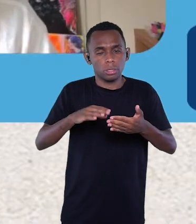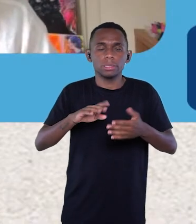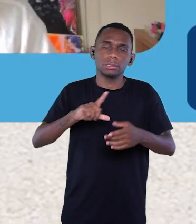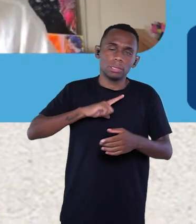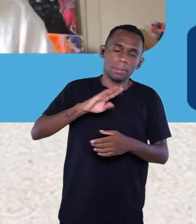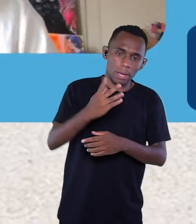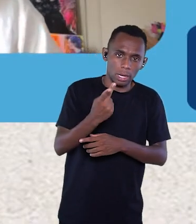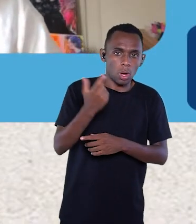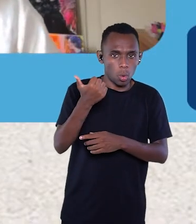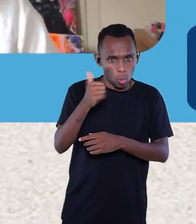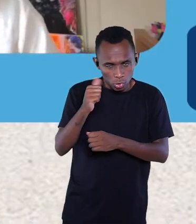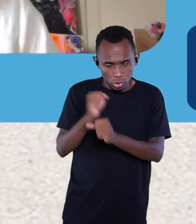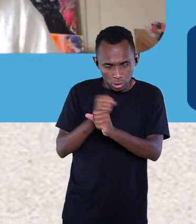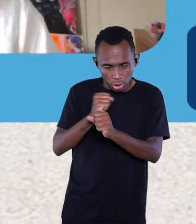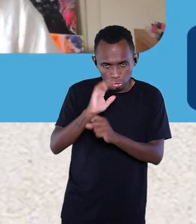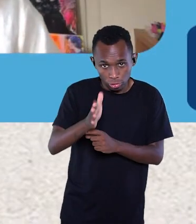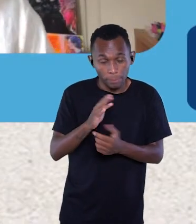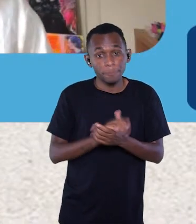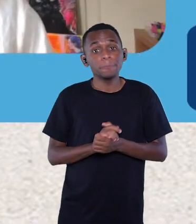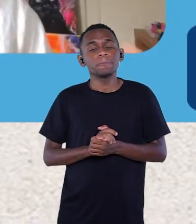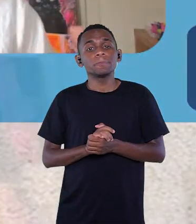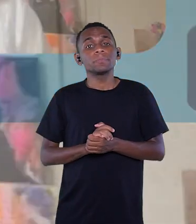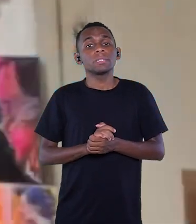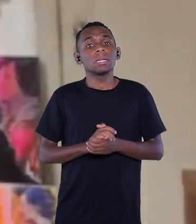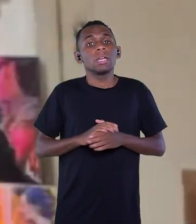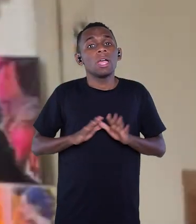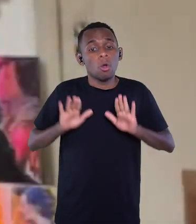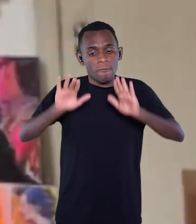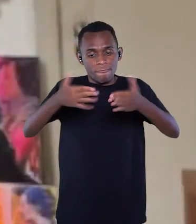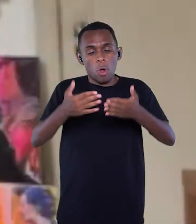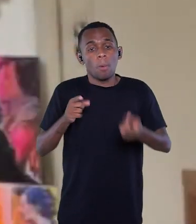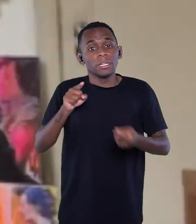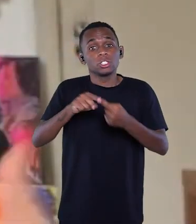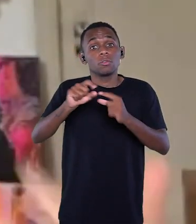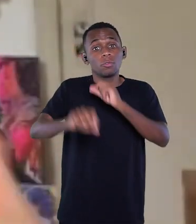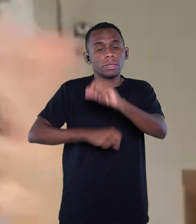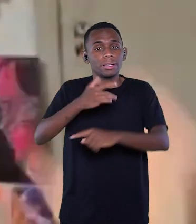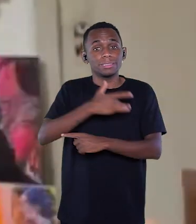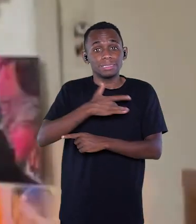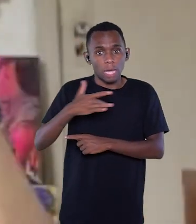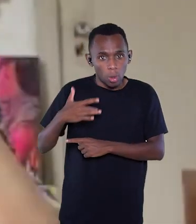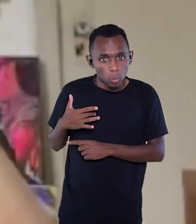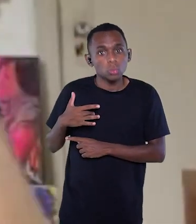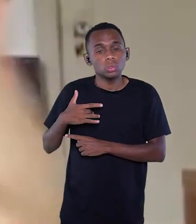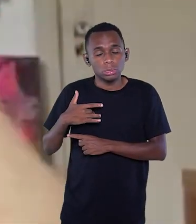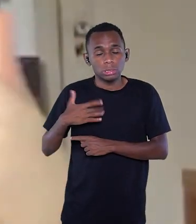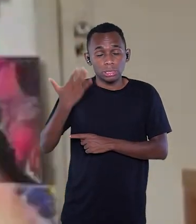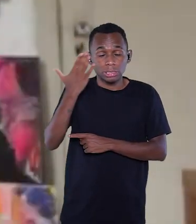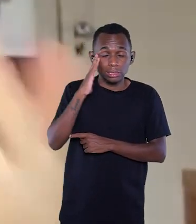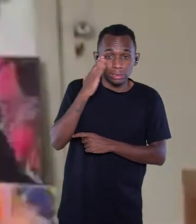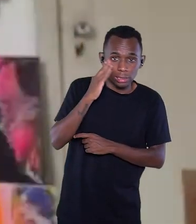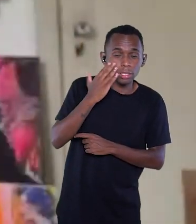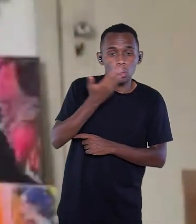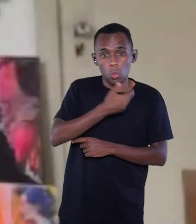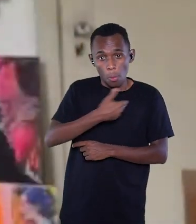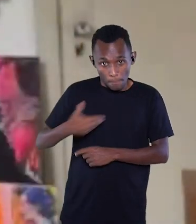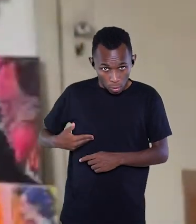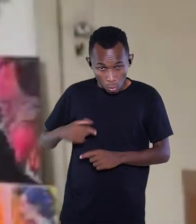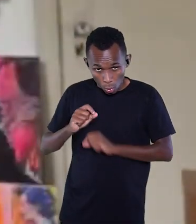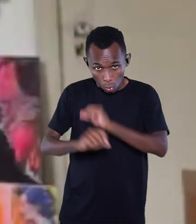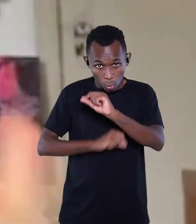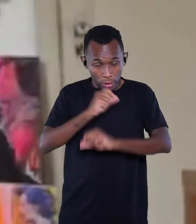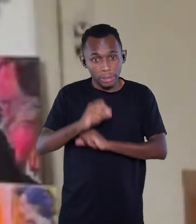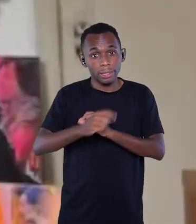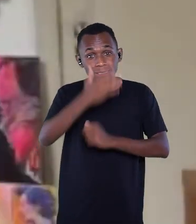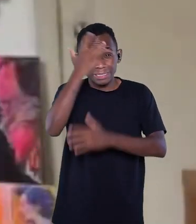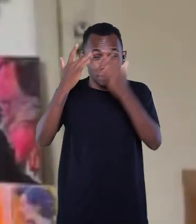Belo Horizonte, já tem 11 anos, e ele é assim, para que a saúde entendeu, né, a saúde pública ele entende